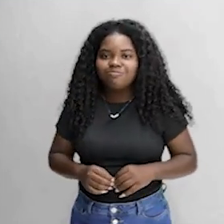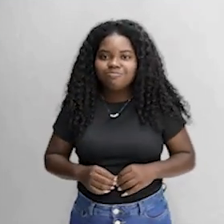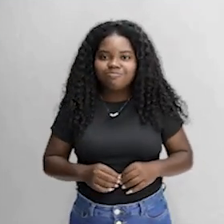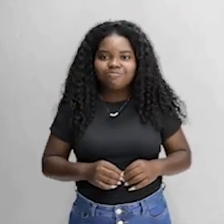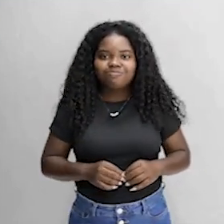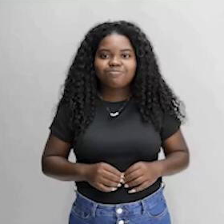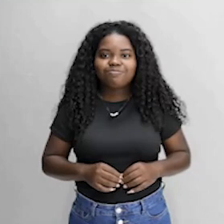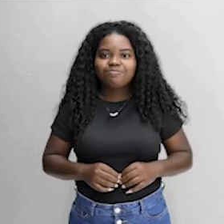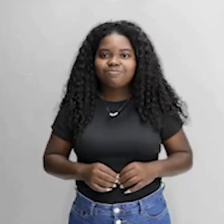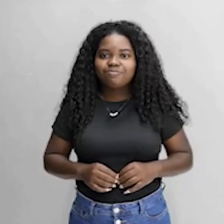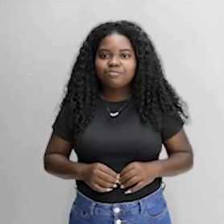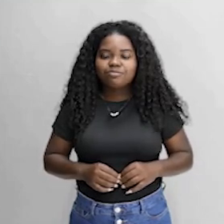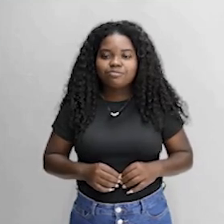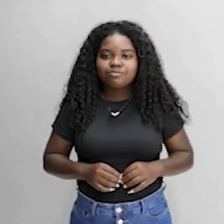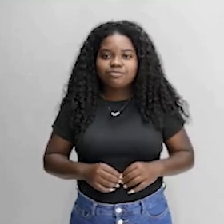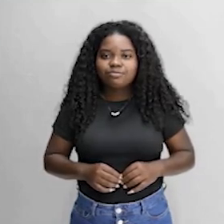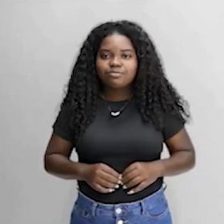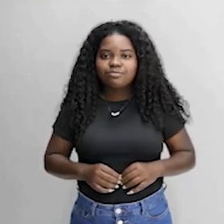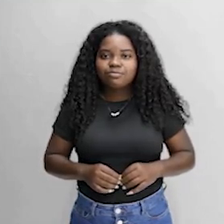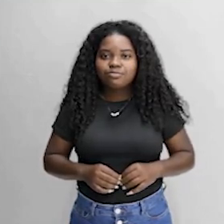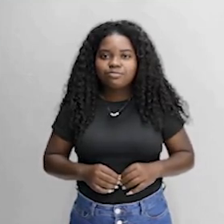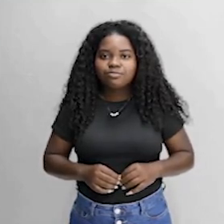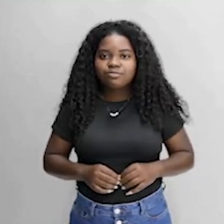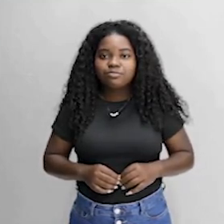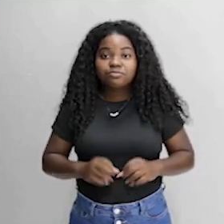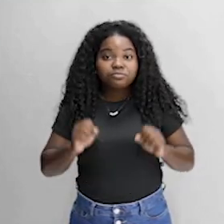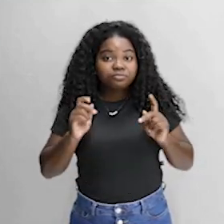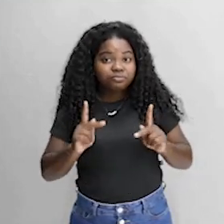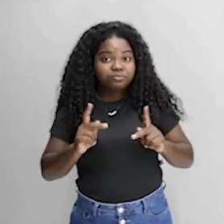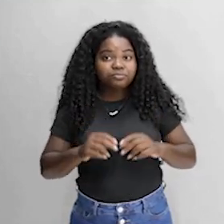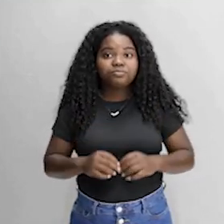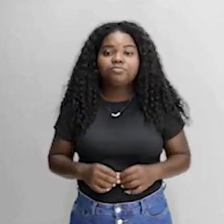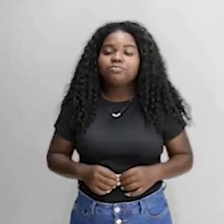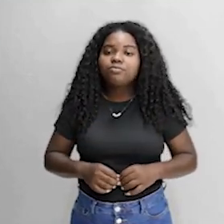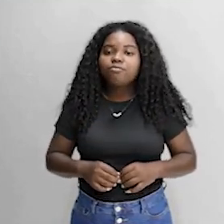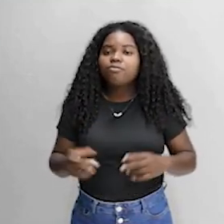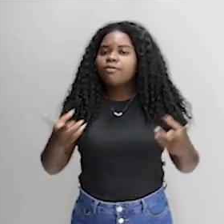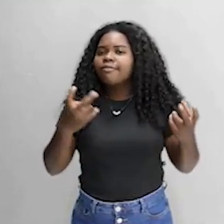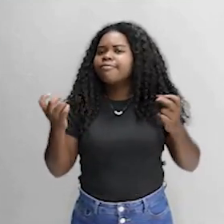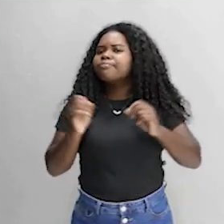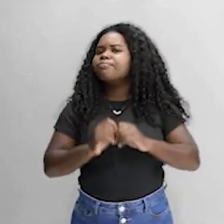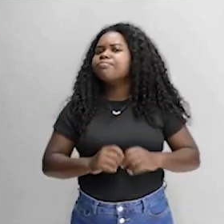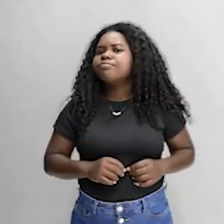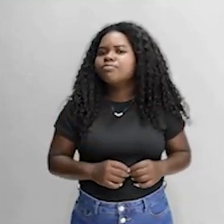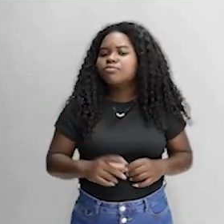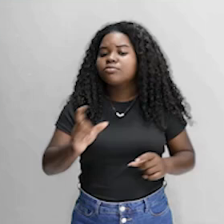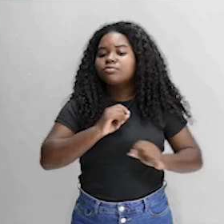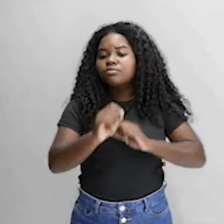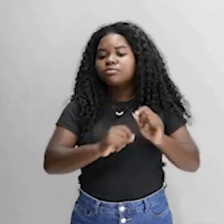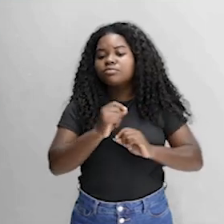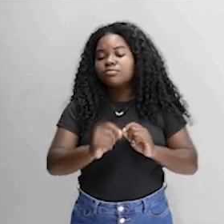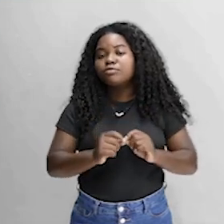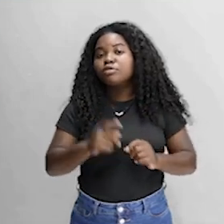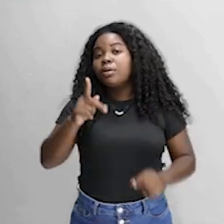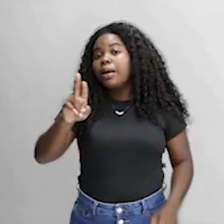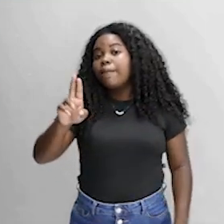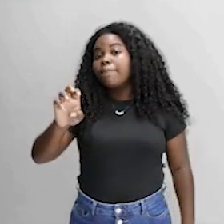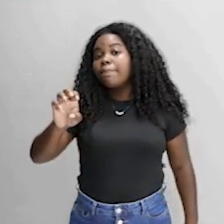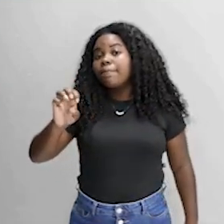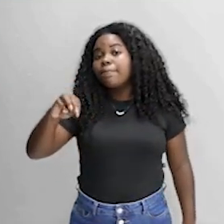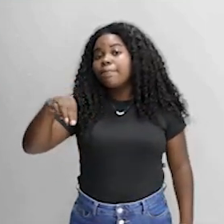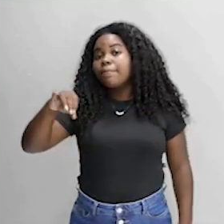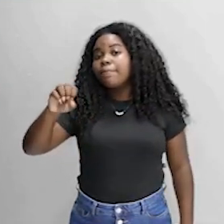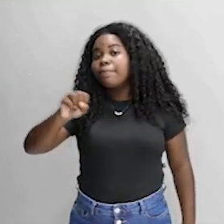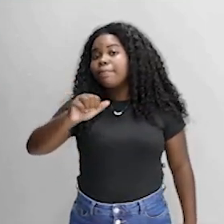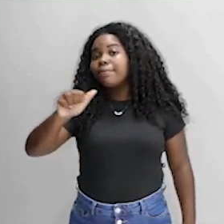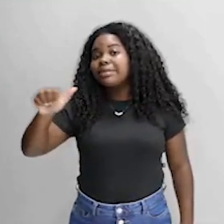aqui, ó. Ok? Show de bola? Então, olha só. Quando eu tenho premissas, aí tu já está no plural, tu